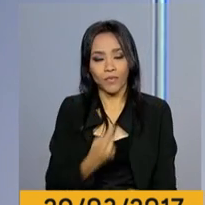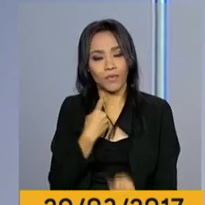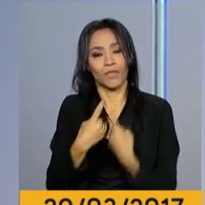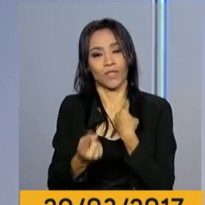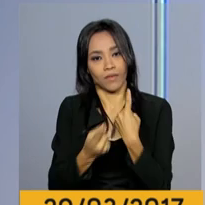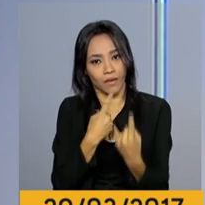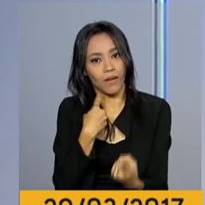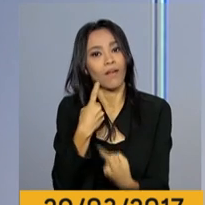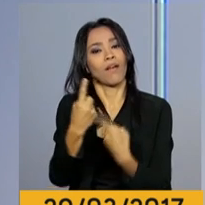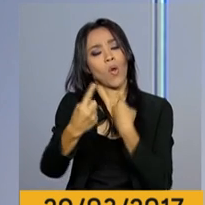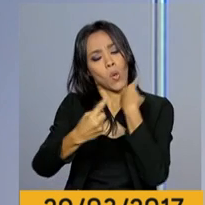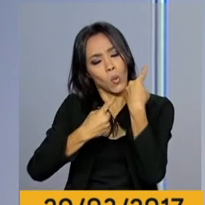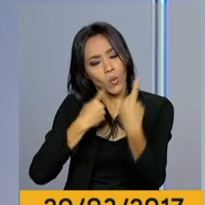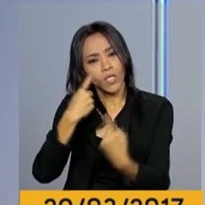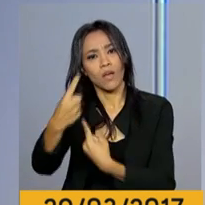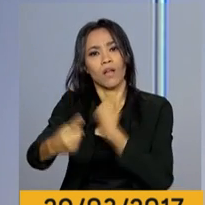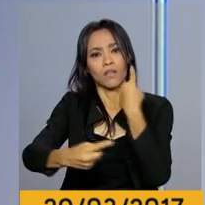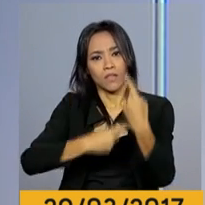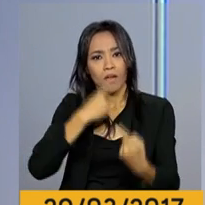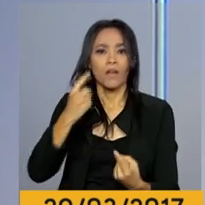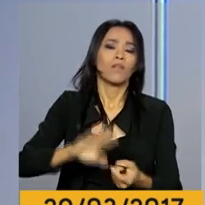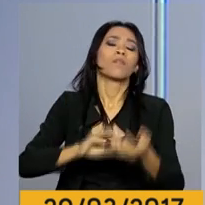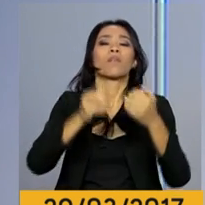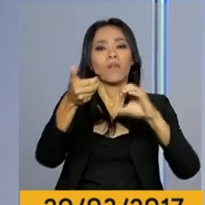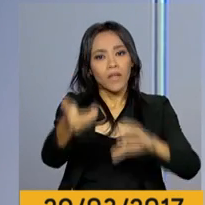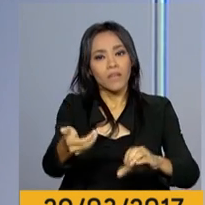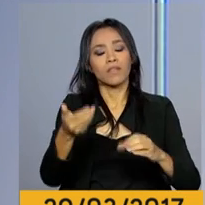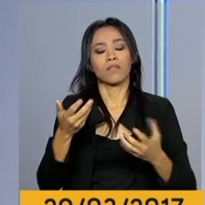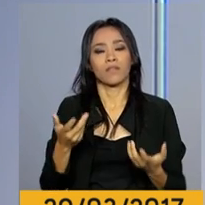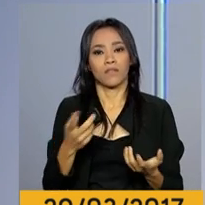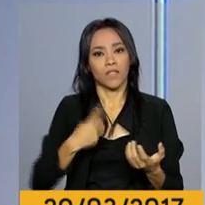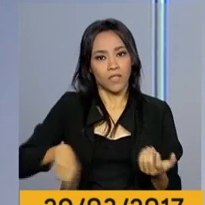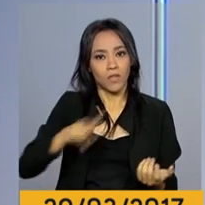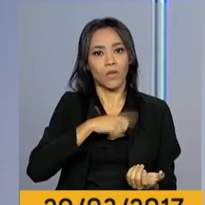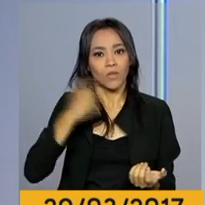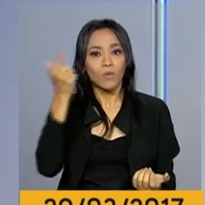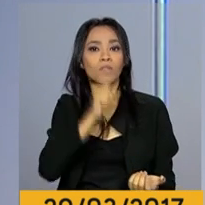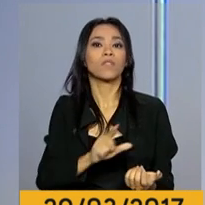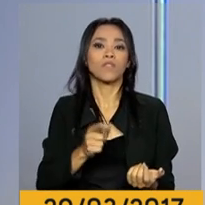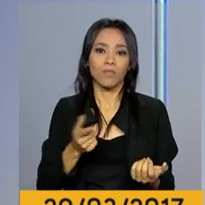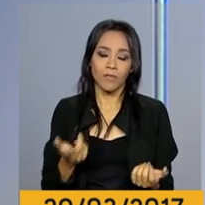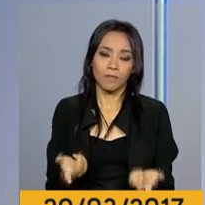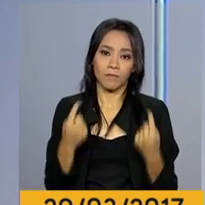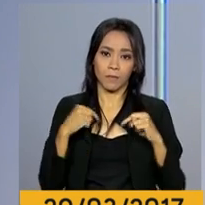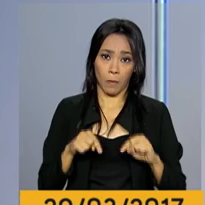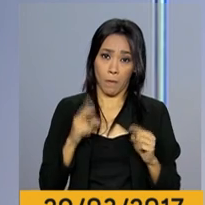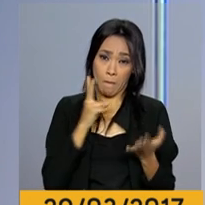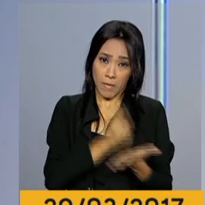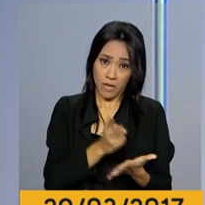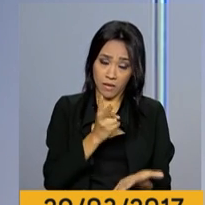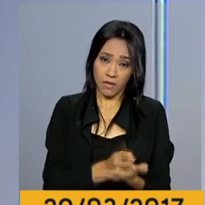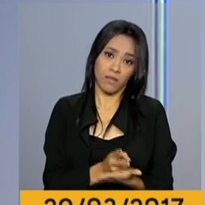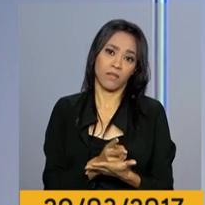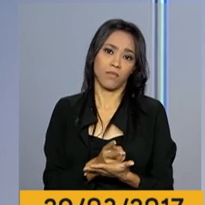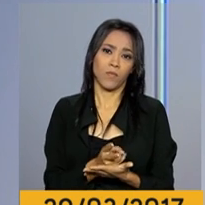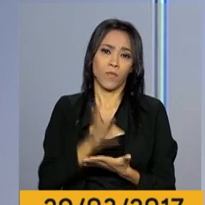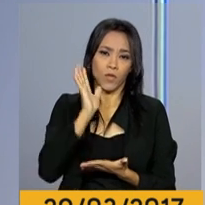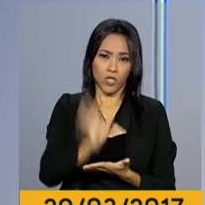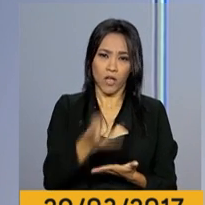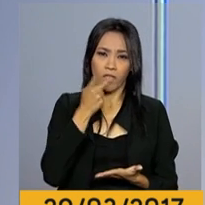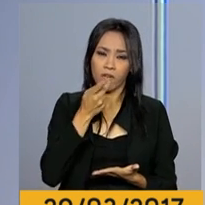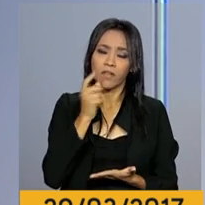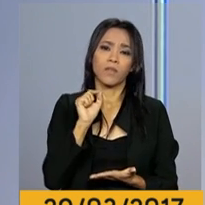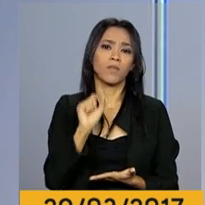nacional como nós acabamos acabamos efetivamente é mesmo aquela questão que eu disse que nós